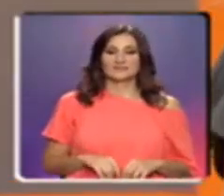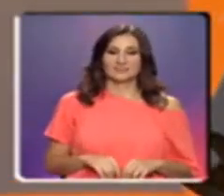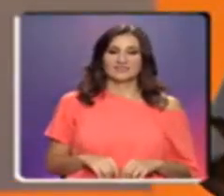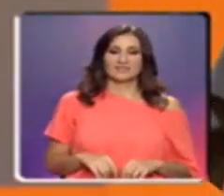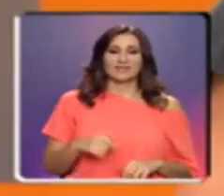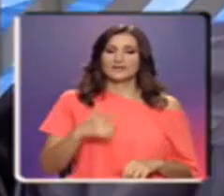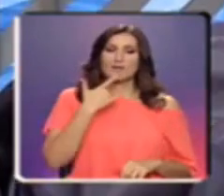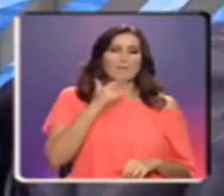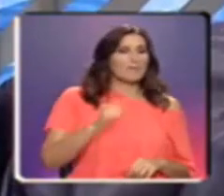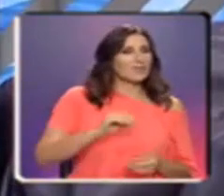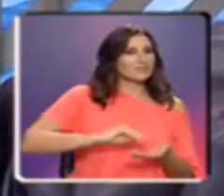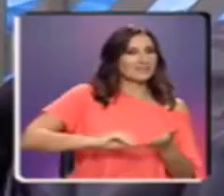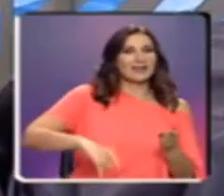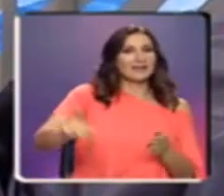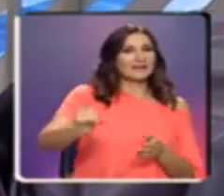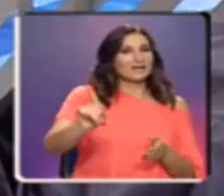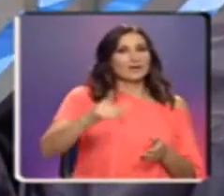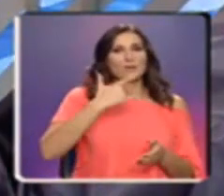Não posso,